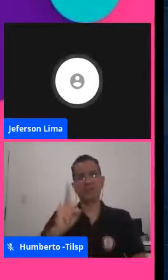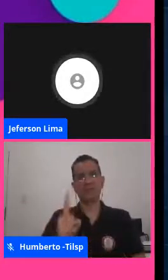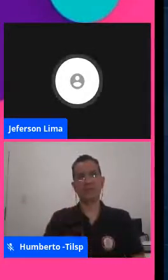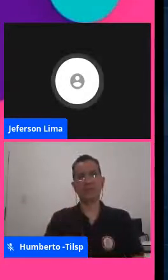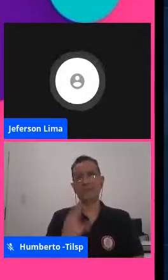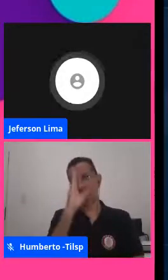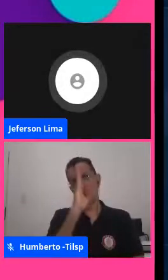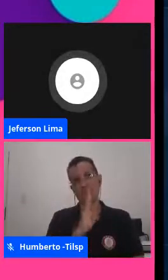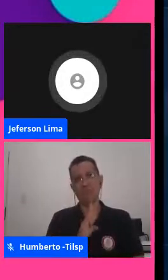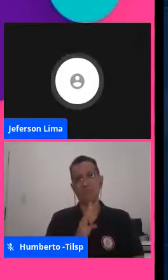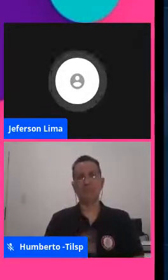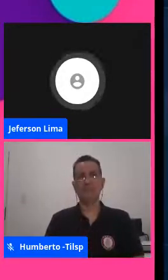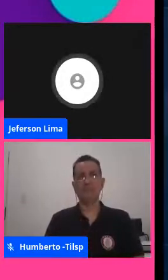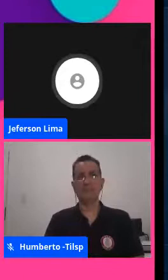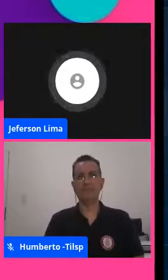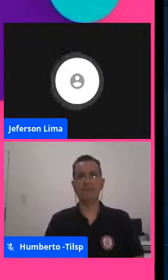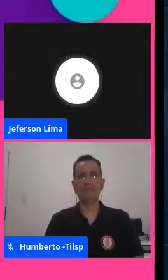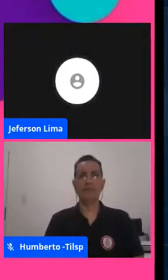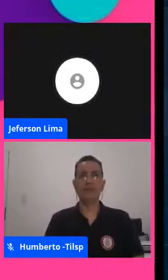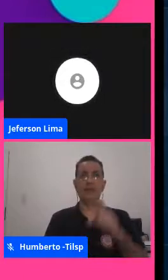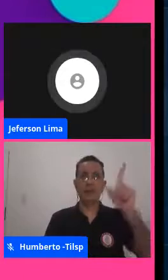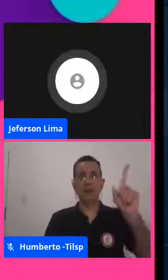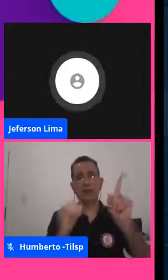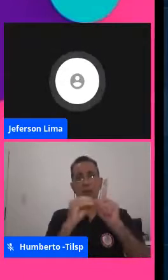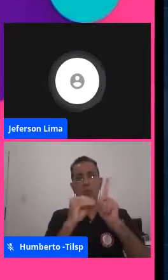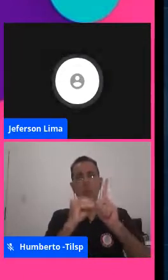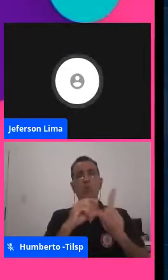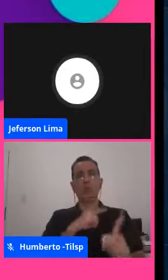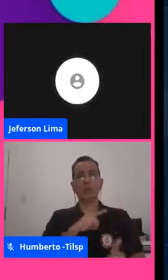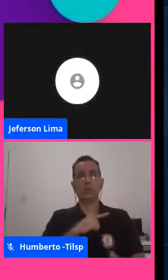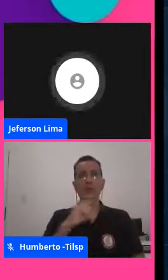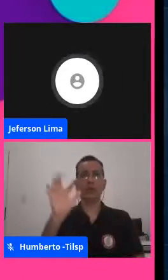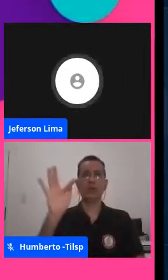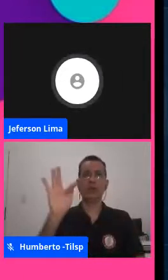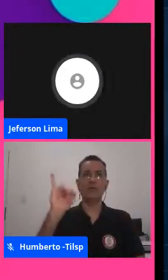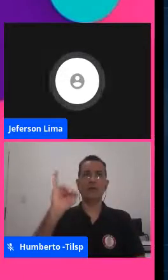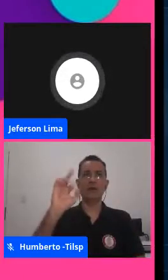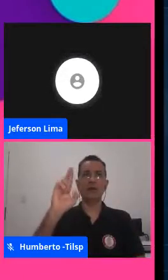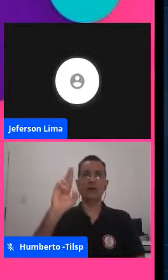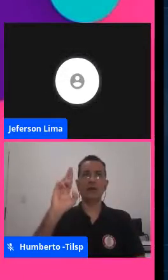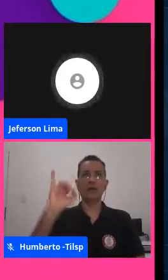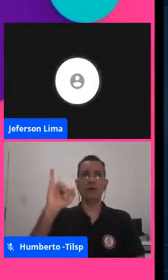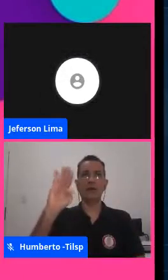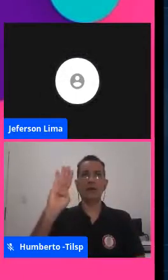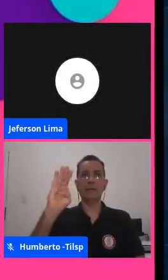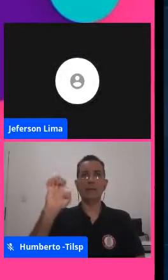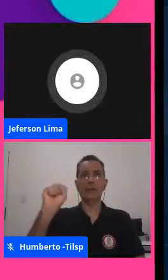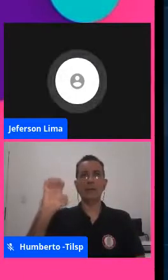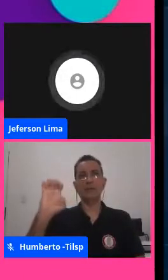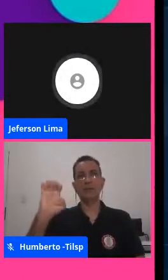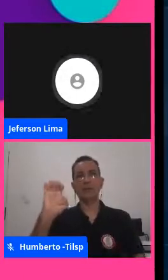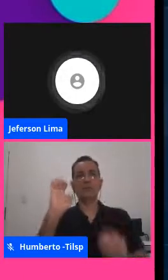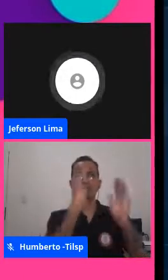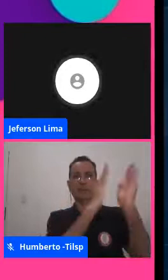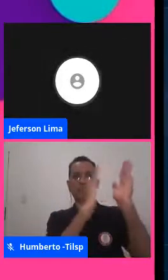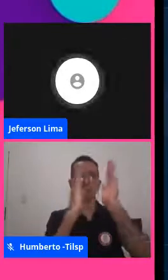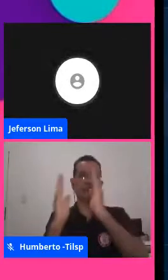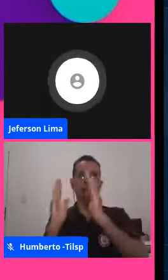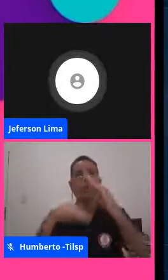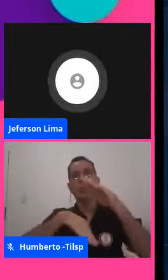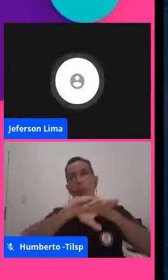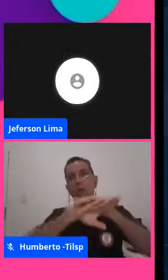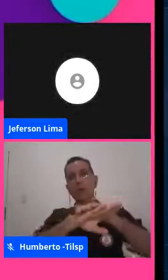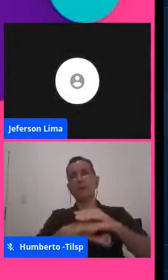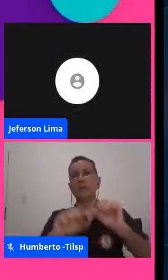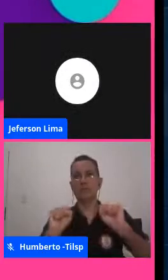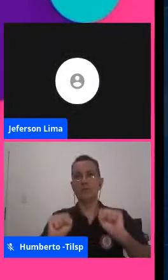procurarem no Google, tem uma biblioteca para Firebase no ESP32. A gente pode até tentar fazer um teste aqui super rápido, mas por enquanto vamos